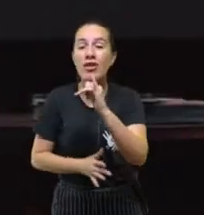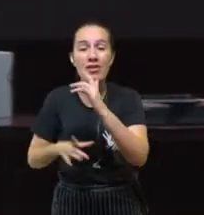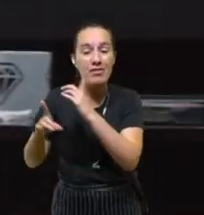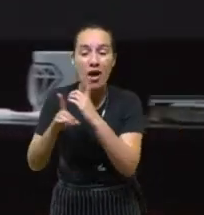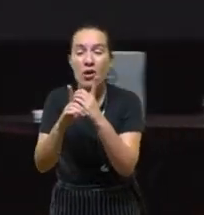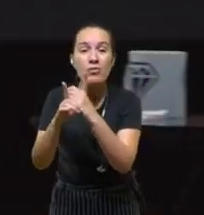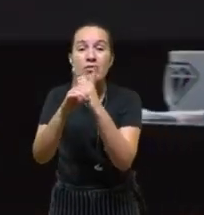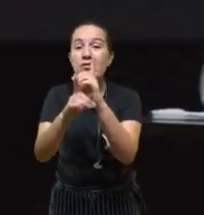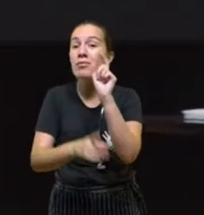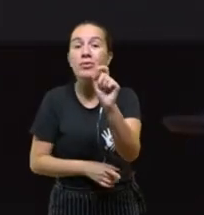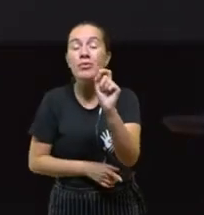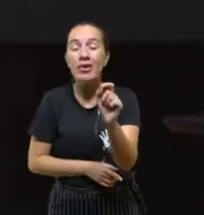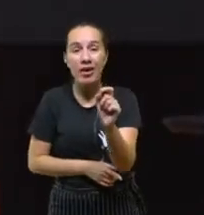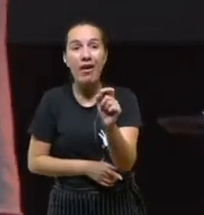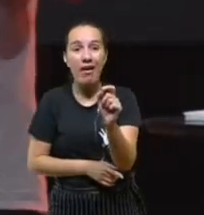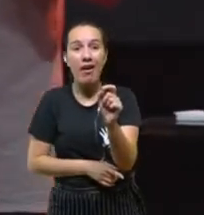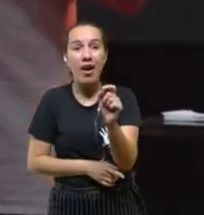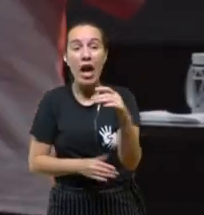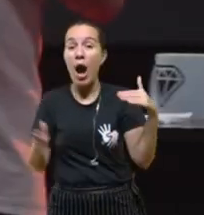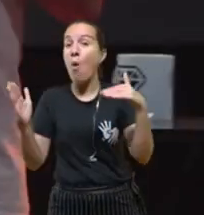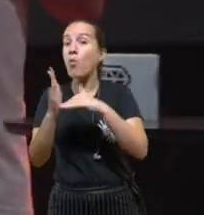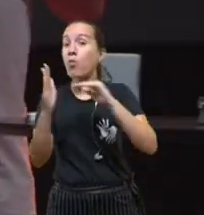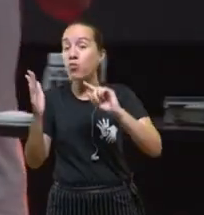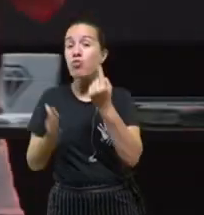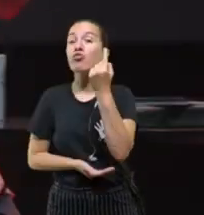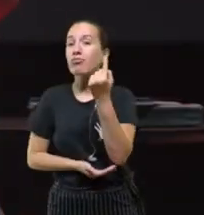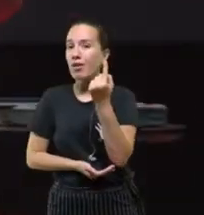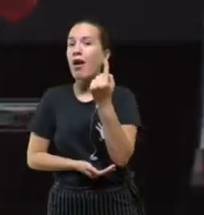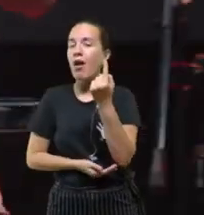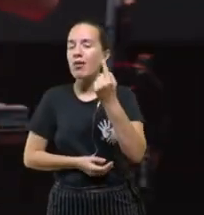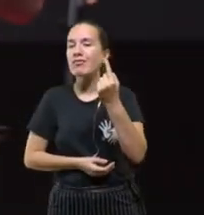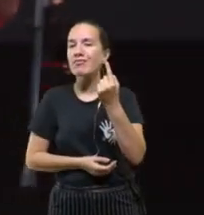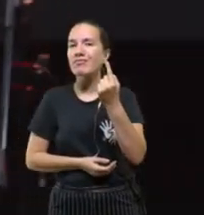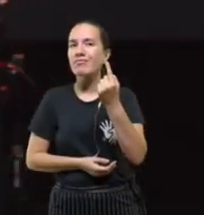discípulos dele, antes de ir embora, antes de ir para a cruz,